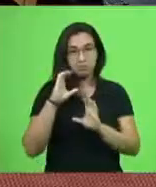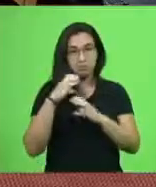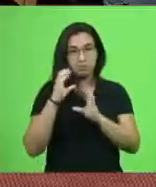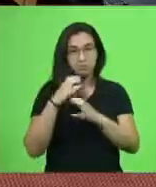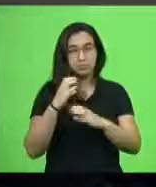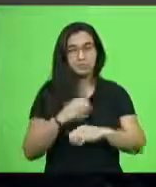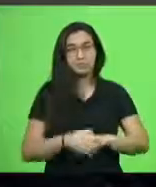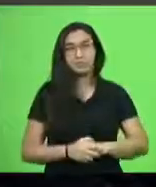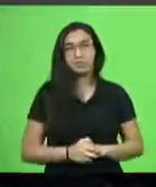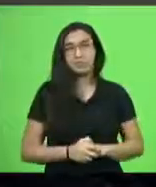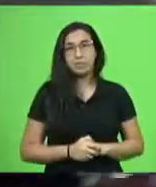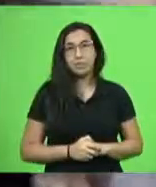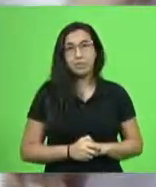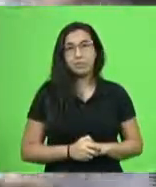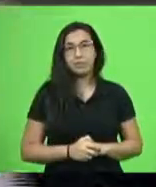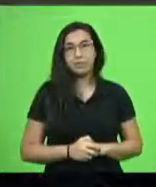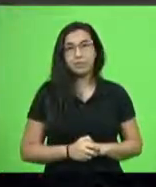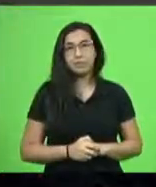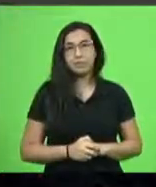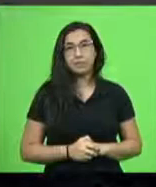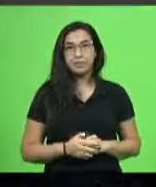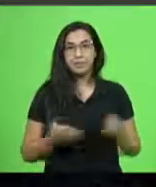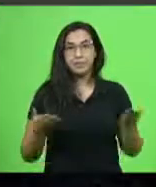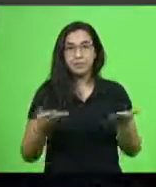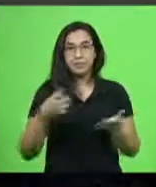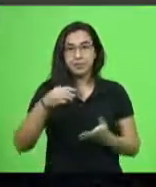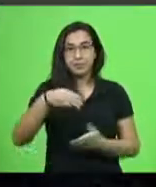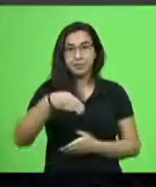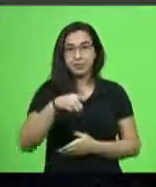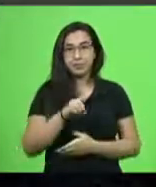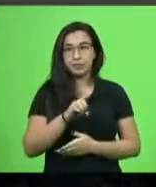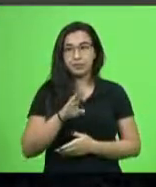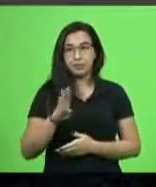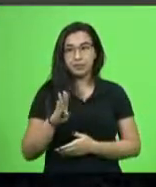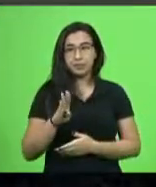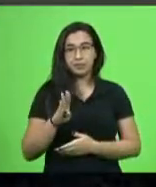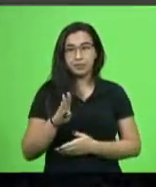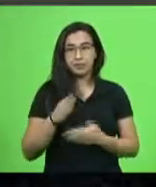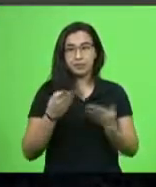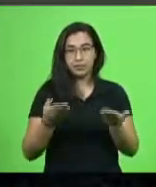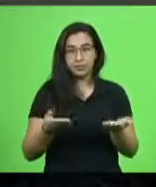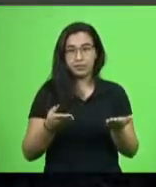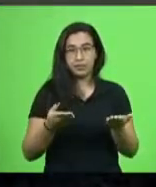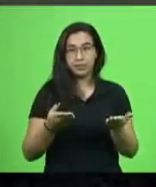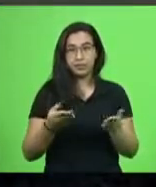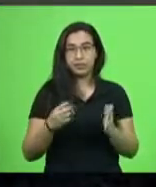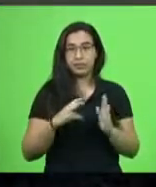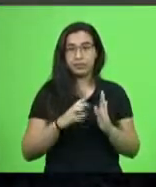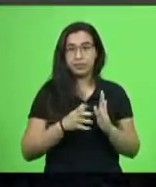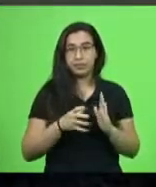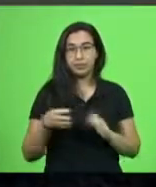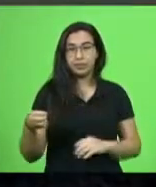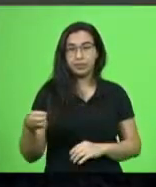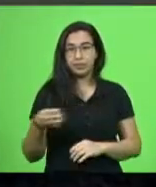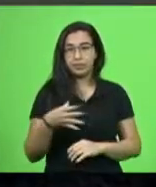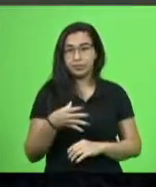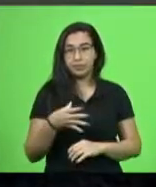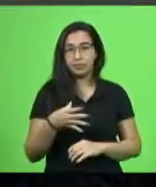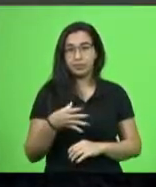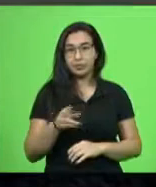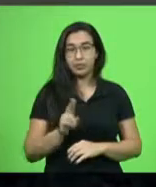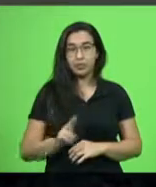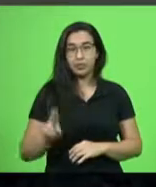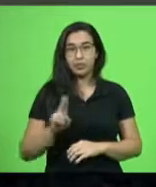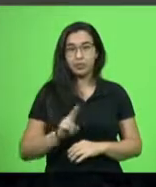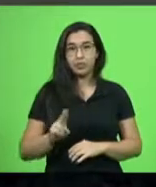deputada. Com a palavra, a bancada do MDB, com o Partido Novo, por um tempo de até 15 minutos. Vai fazer uso da